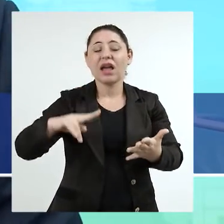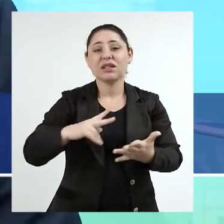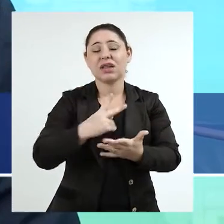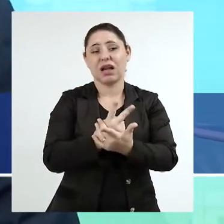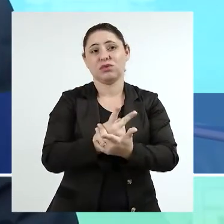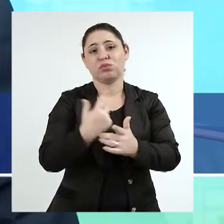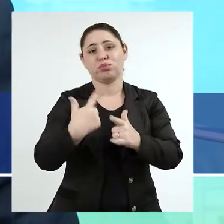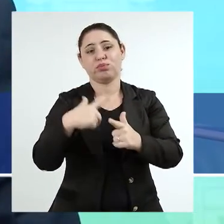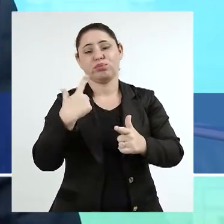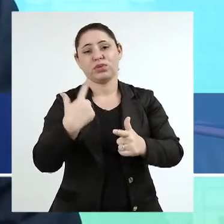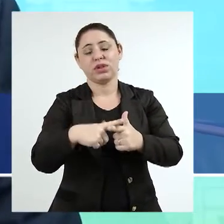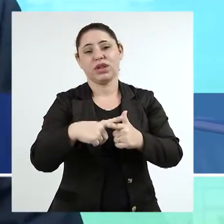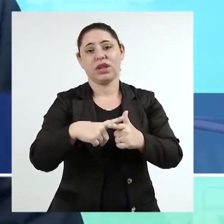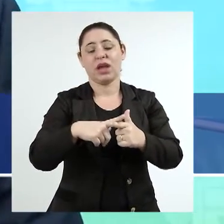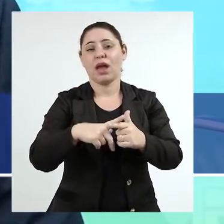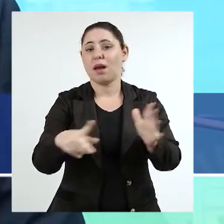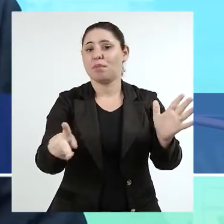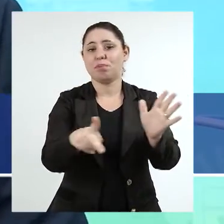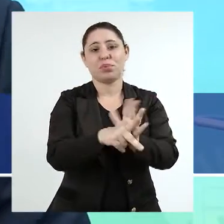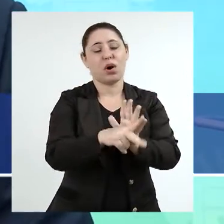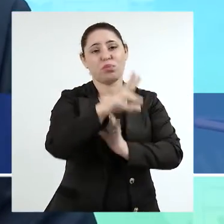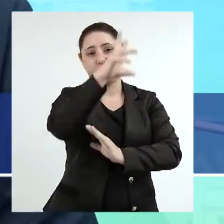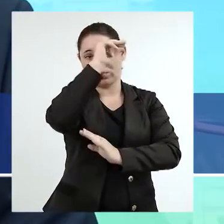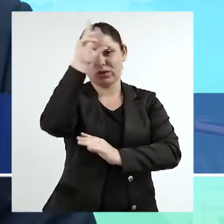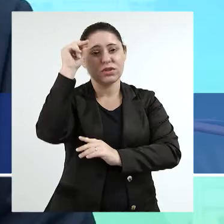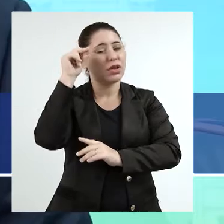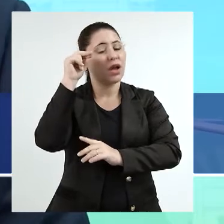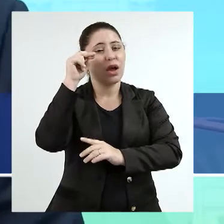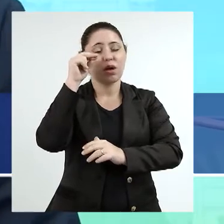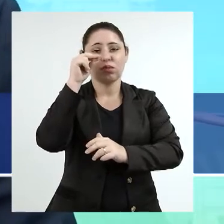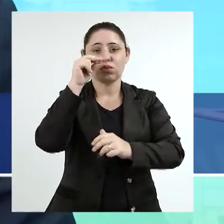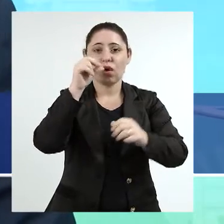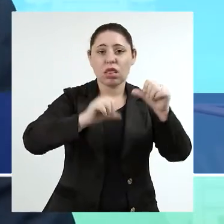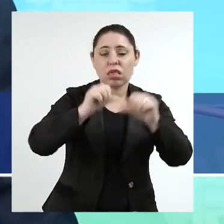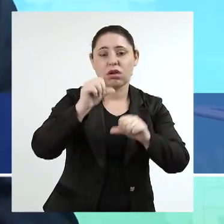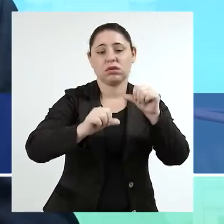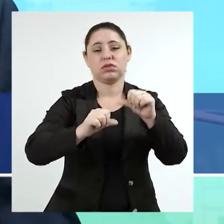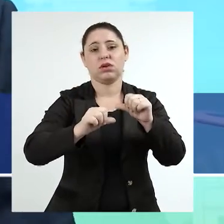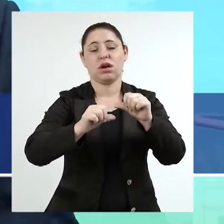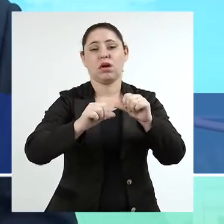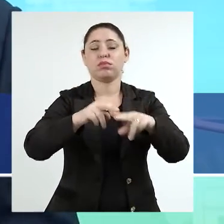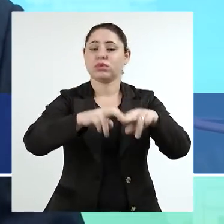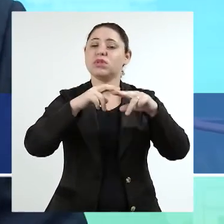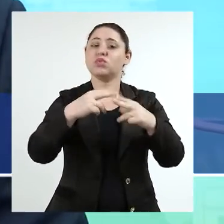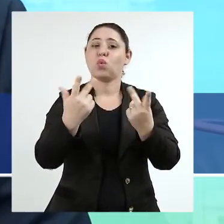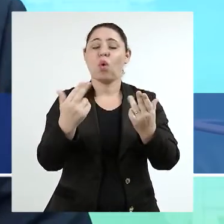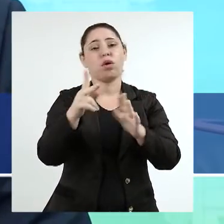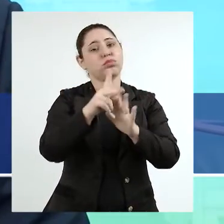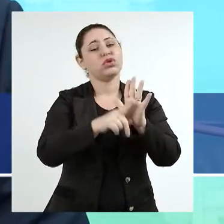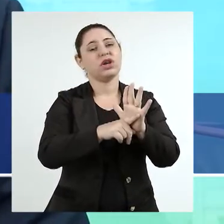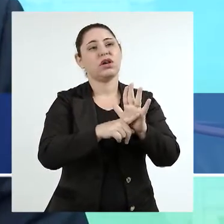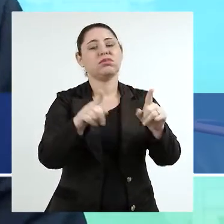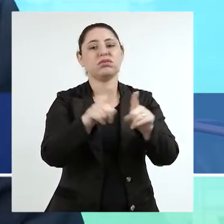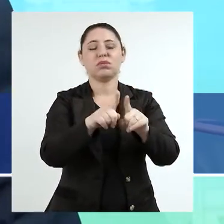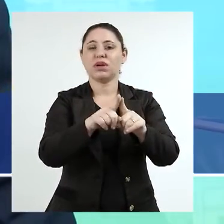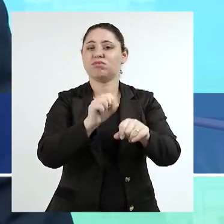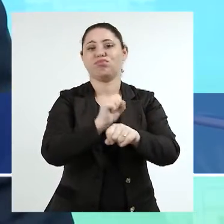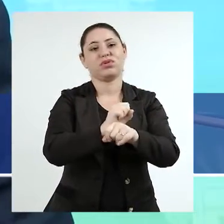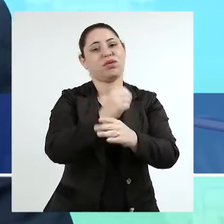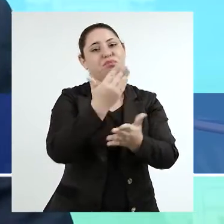da competência, e já teve esse projeto também aqui na casa, que foi derrubado para a maioria dos deputados,